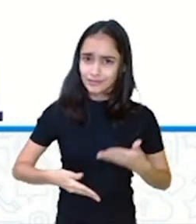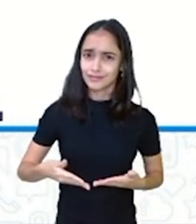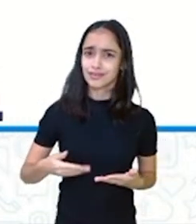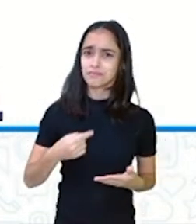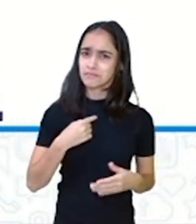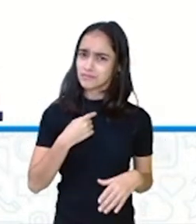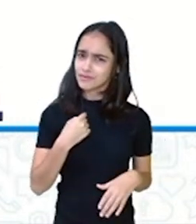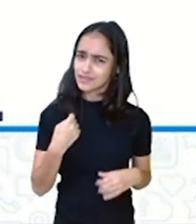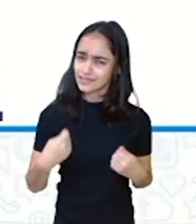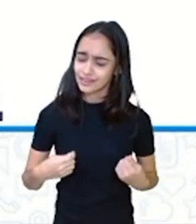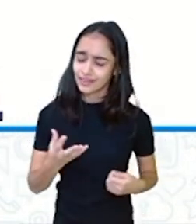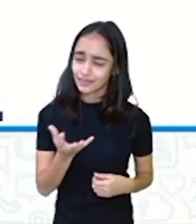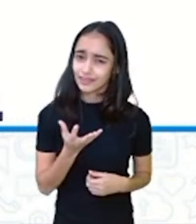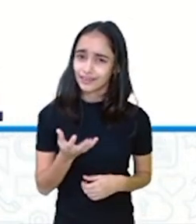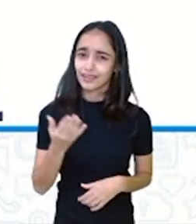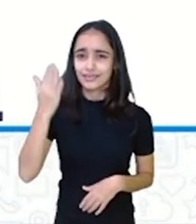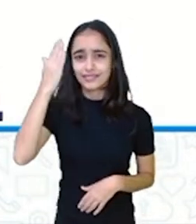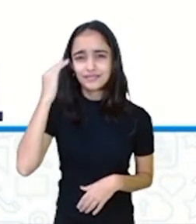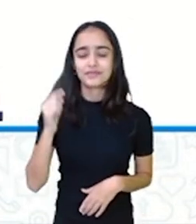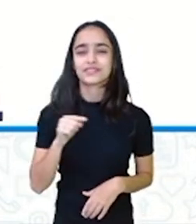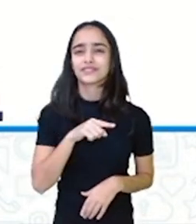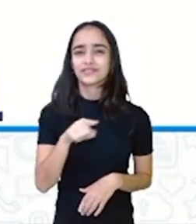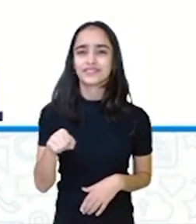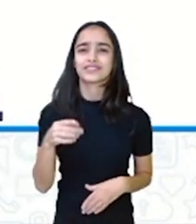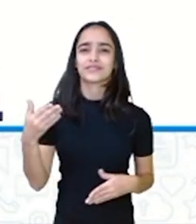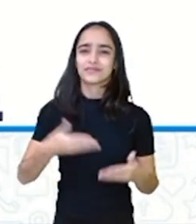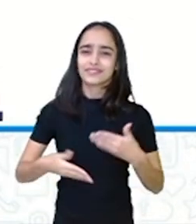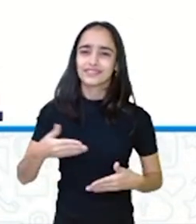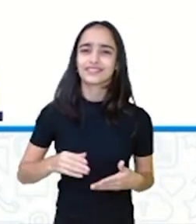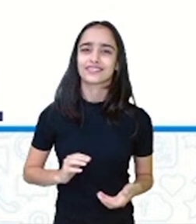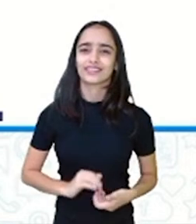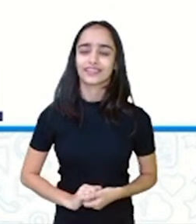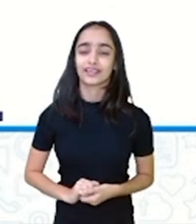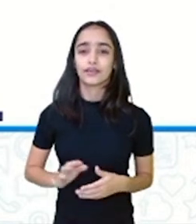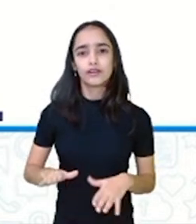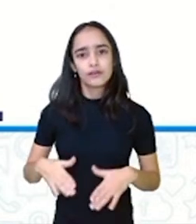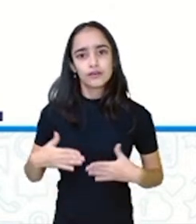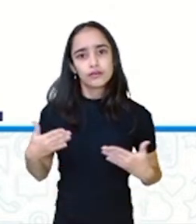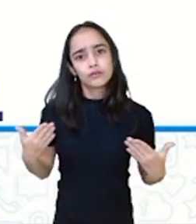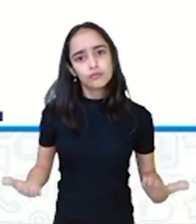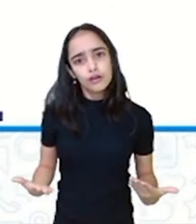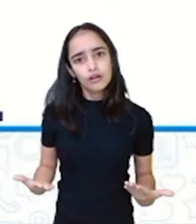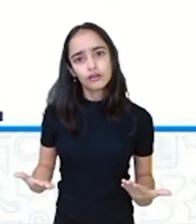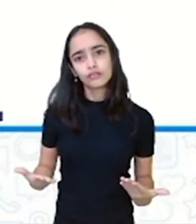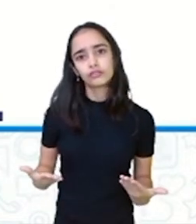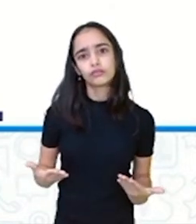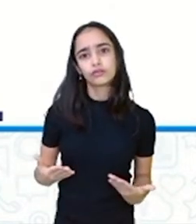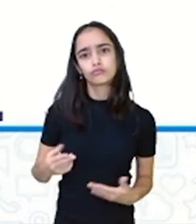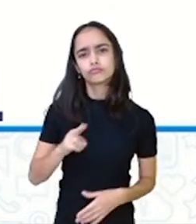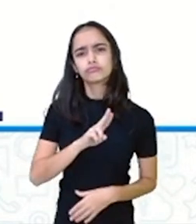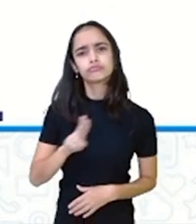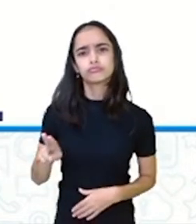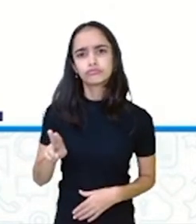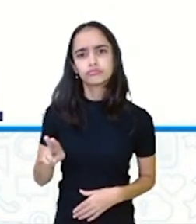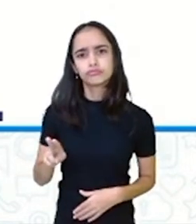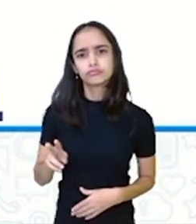sua lá no chat. Letra A. Qual é o seu nome?